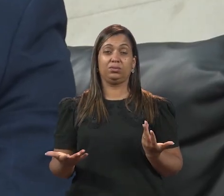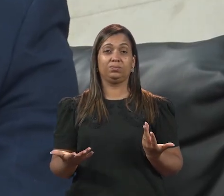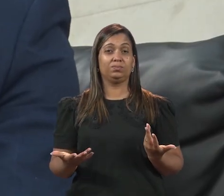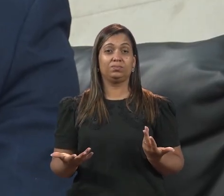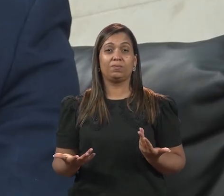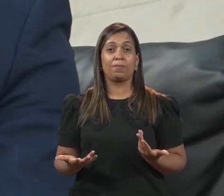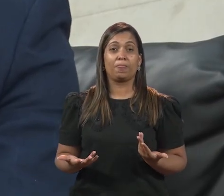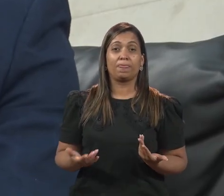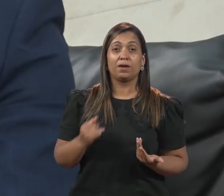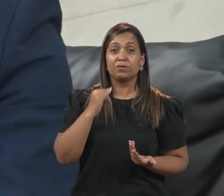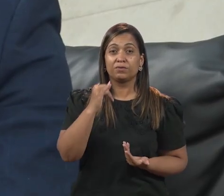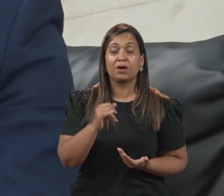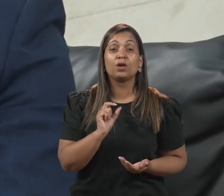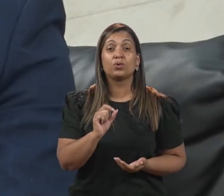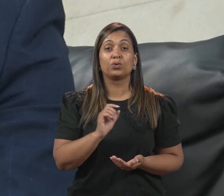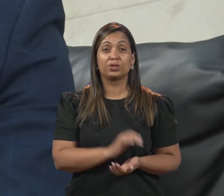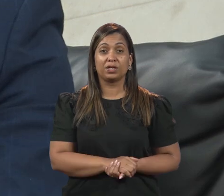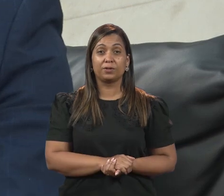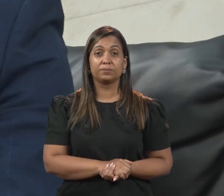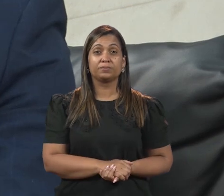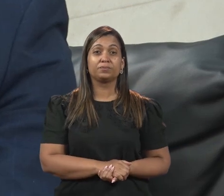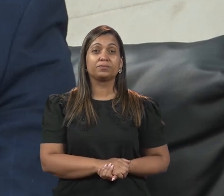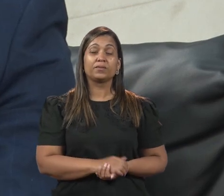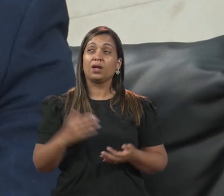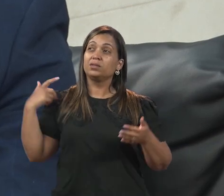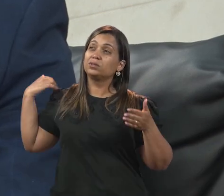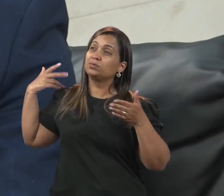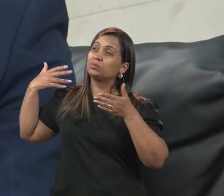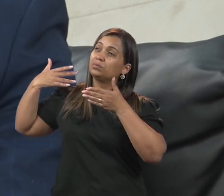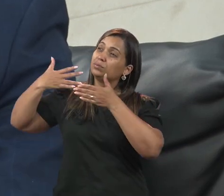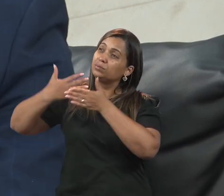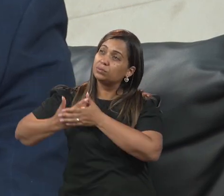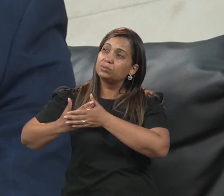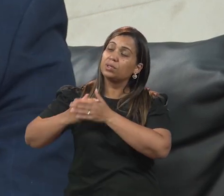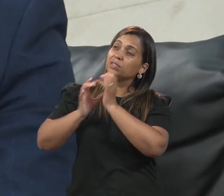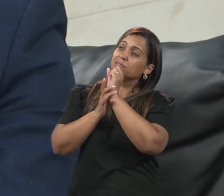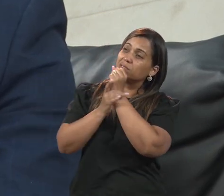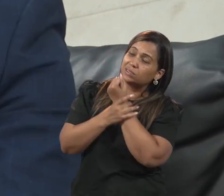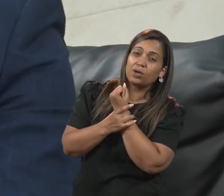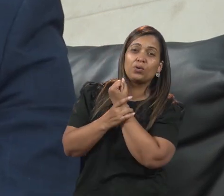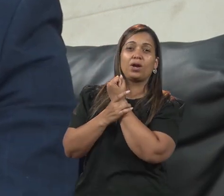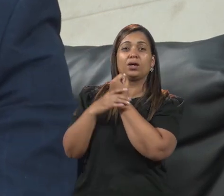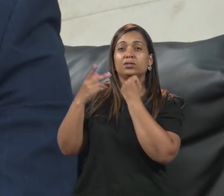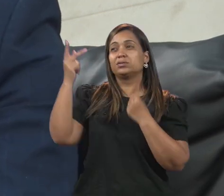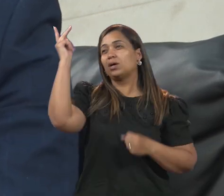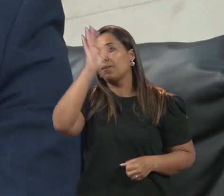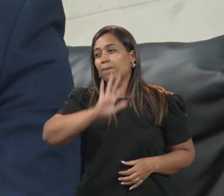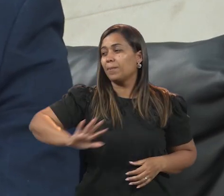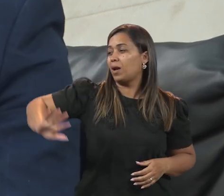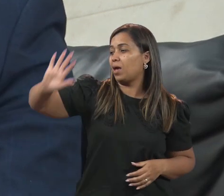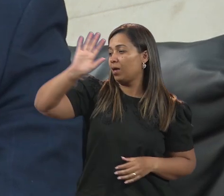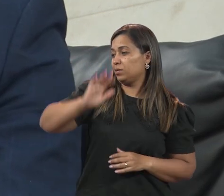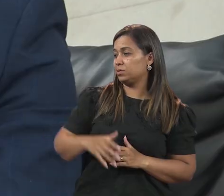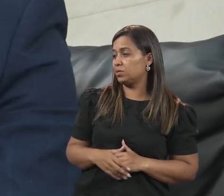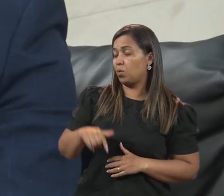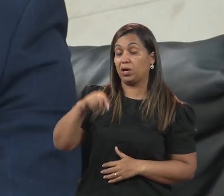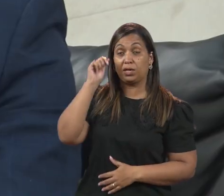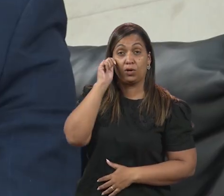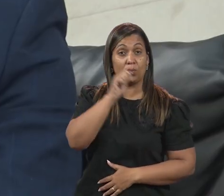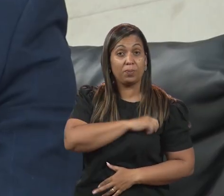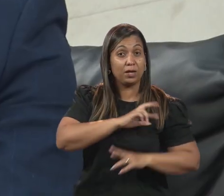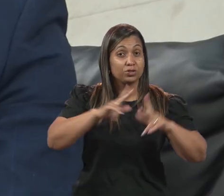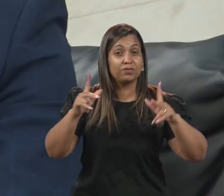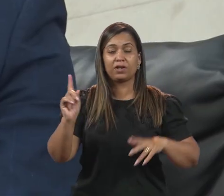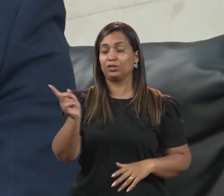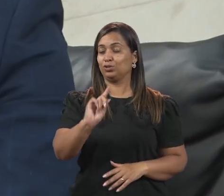que a pauta nos últimos meses tem sido segurança pública no Brasil. São José do Rio Preto não é diferente